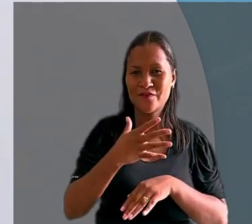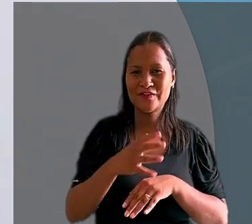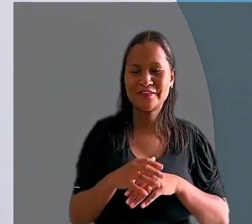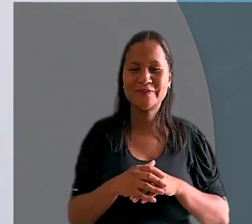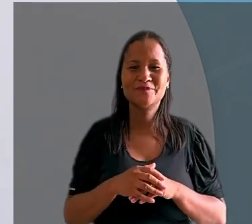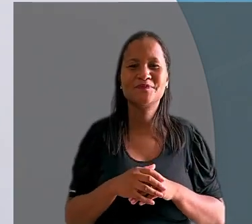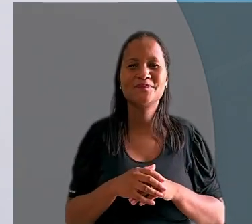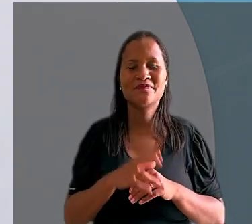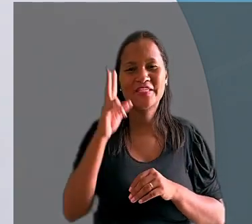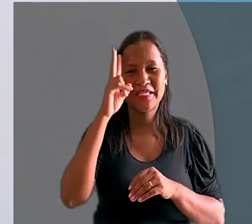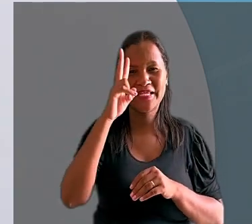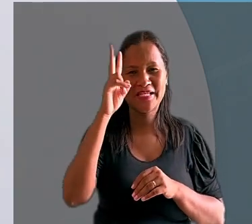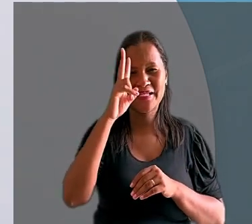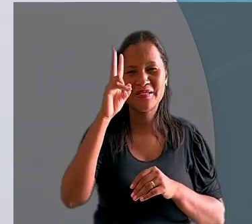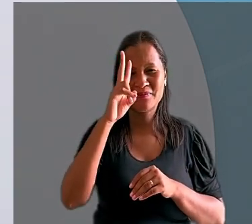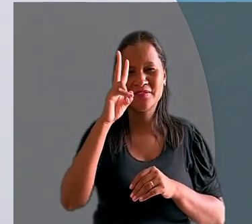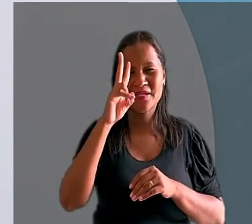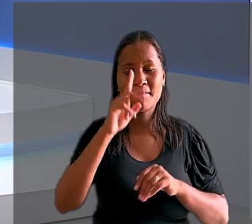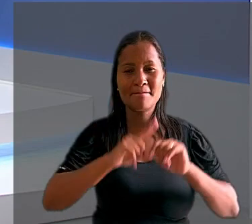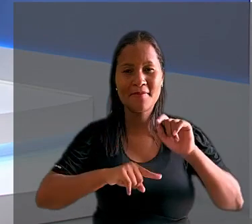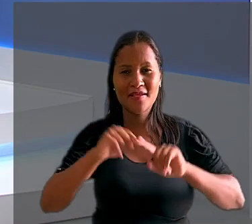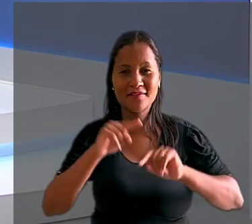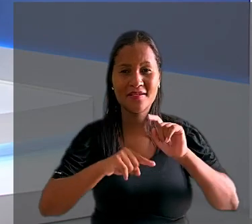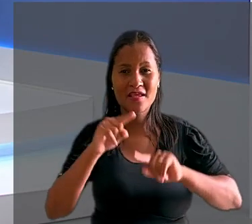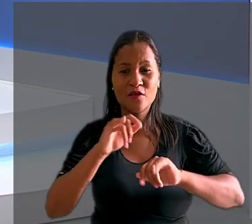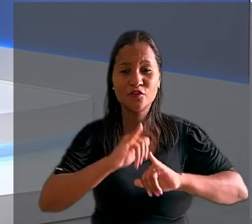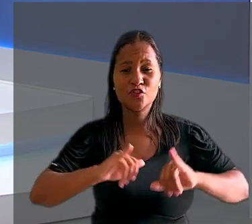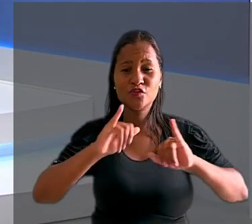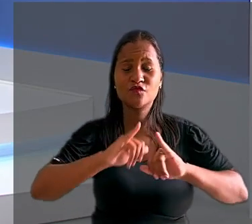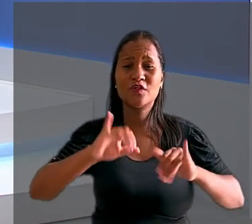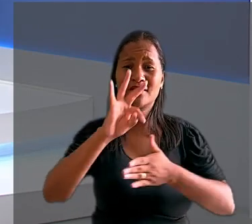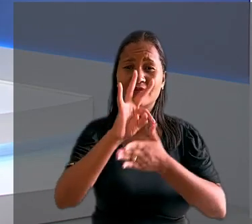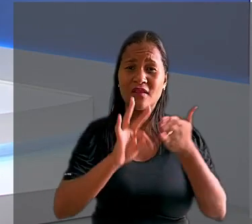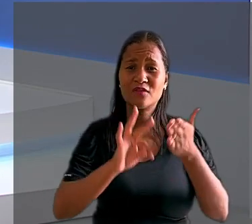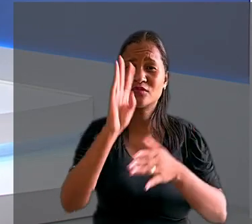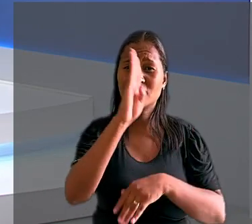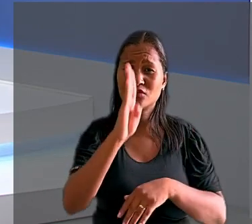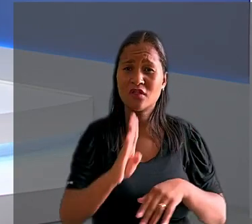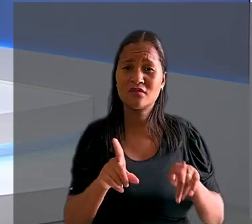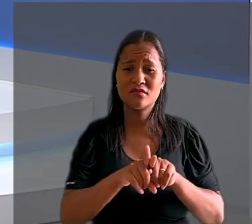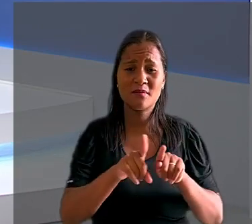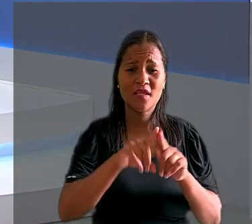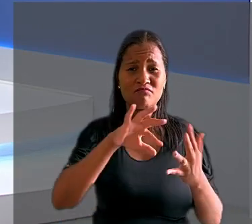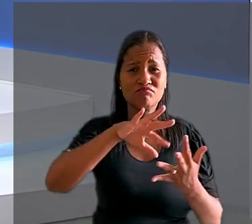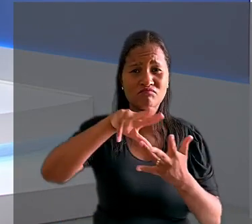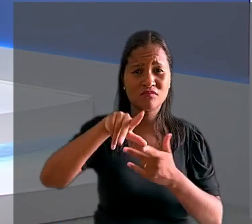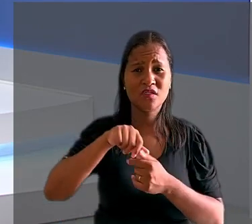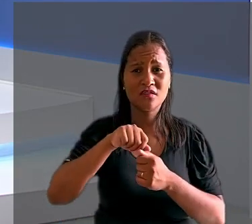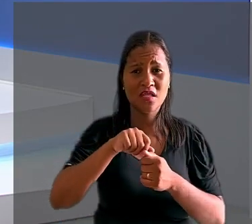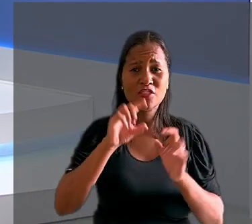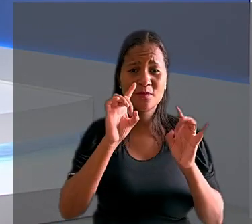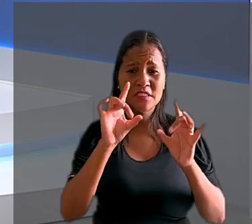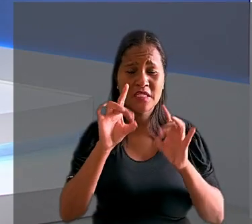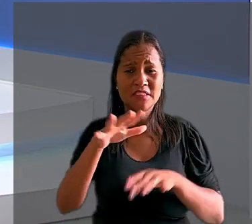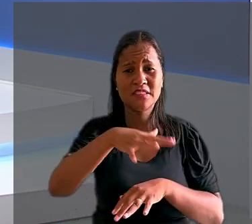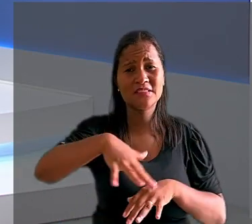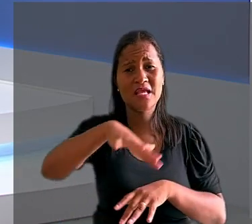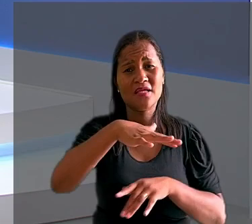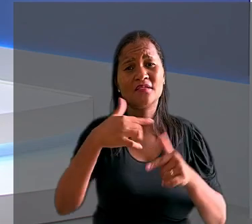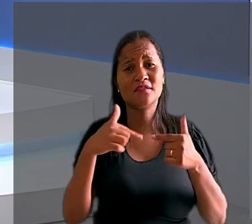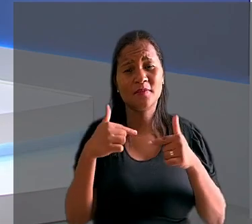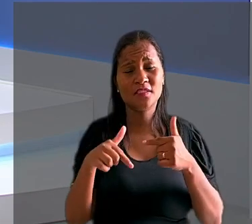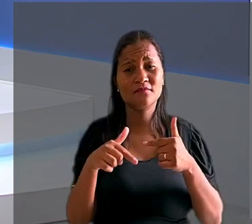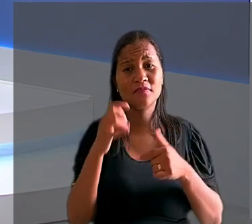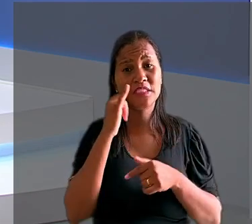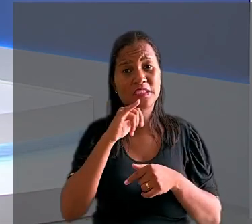você acessa as edições mais recentes. E lembrando, Luana, que o material divulga textos nacionais e internacionais